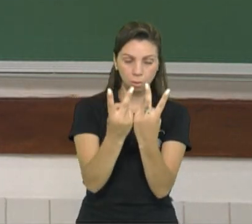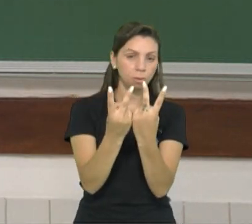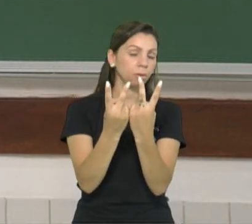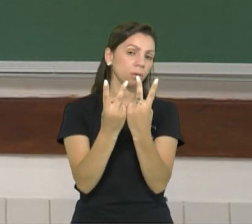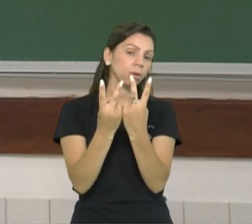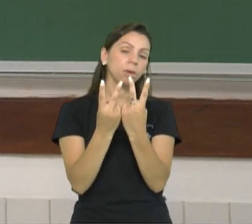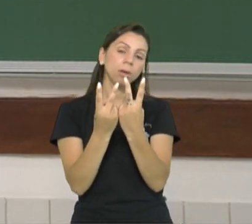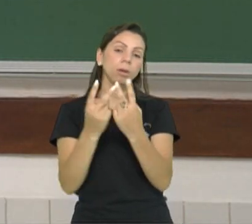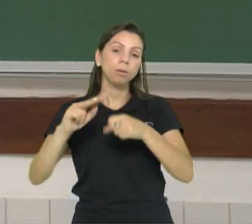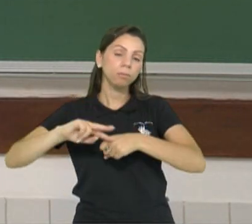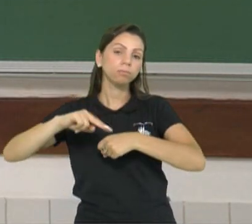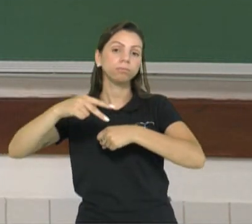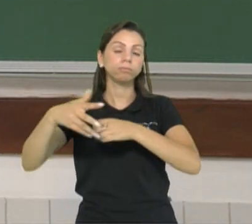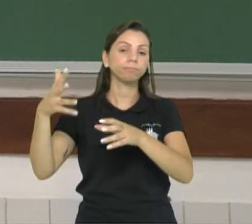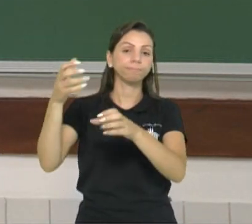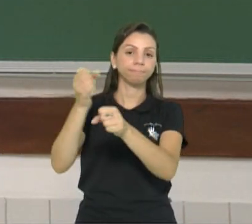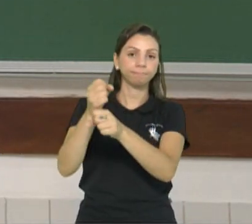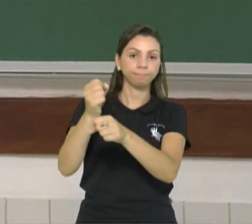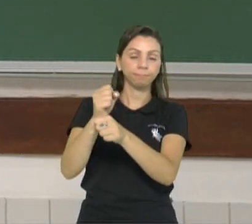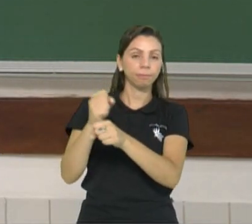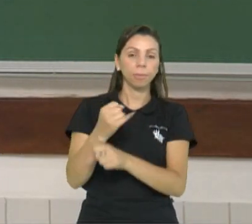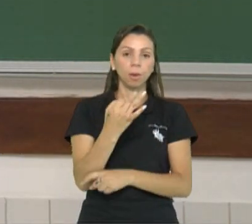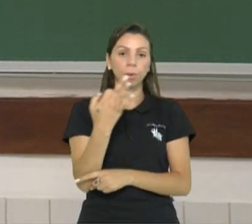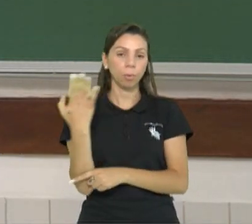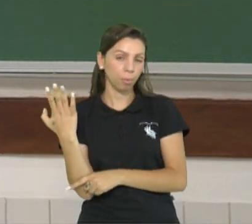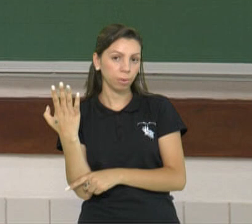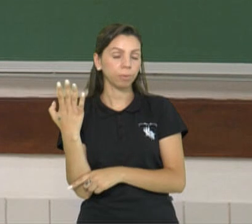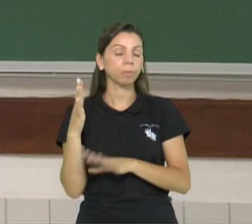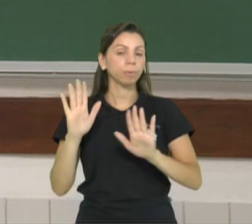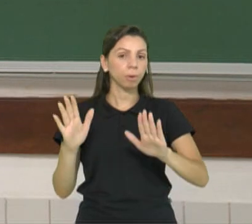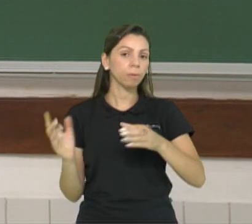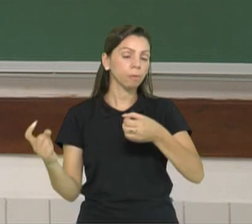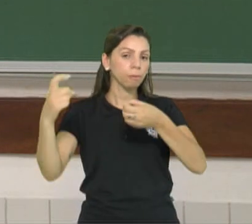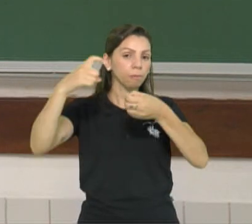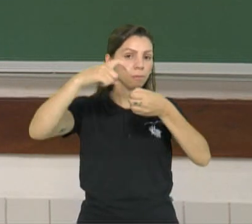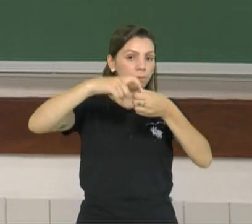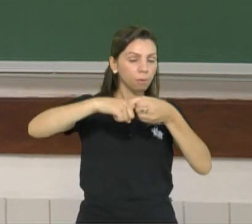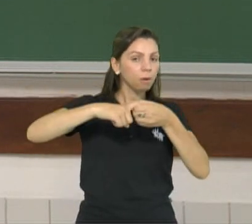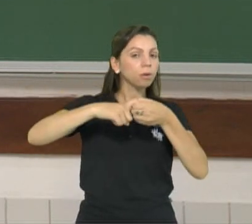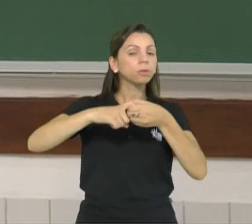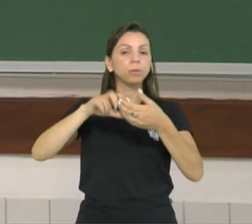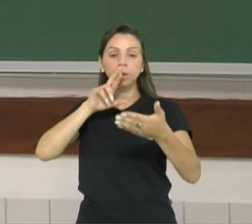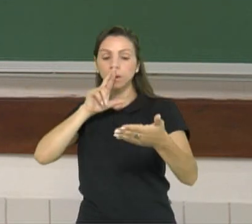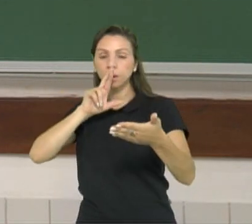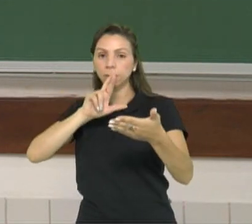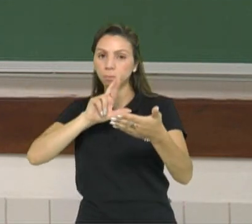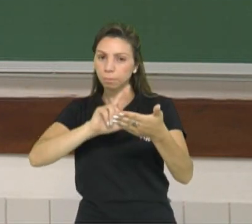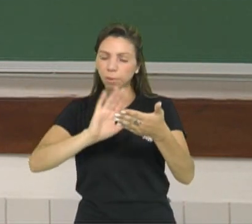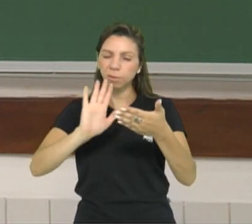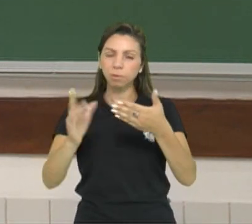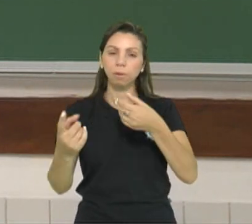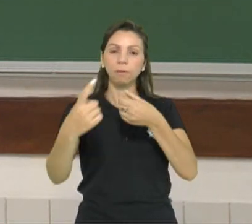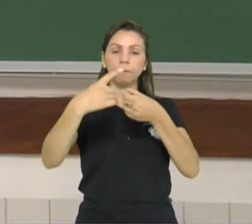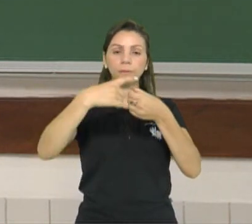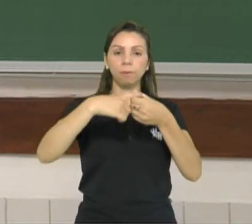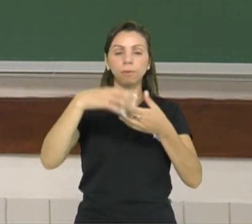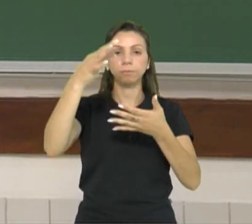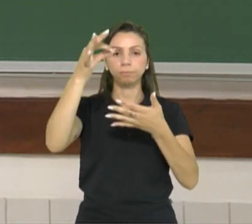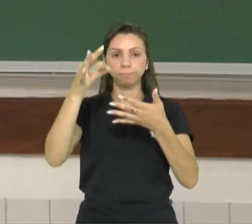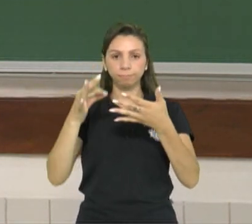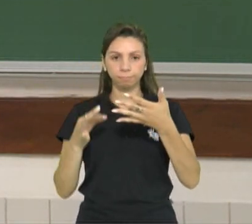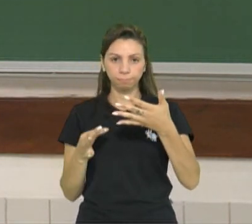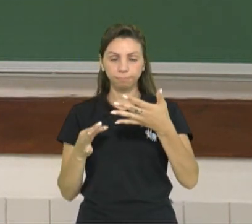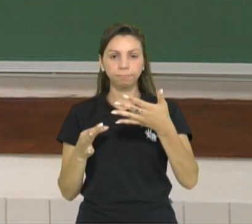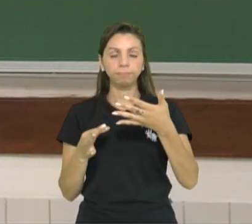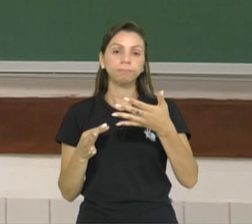e, consequentemente, calcularmos o valor. Então, voltem ali, apliquem a fórmula e daqui a pouquinho a gente volta exatamente